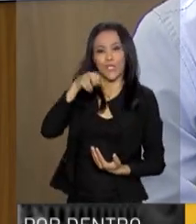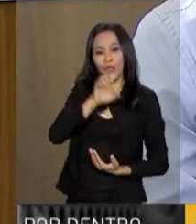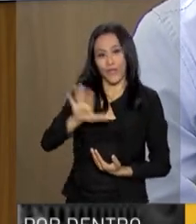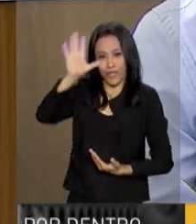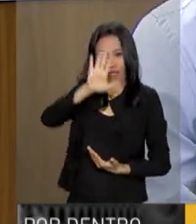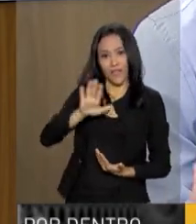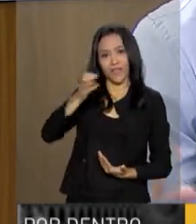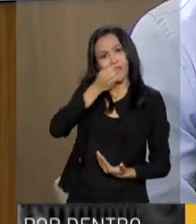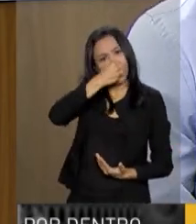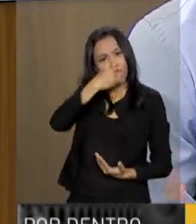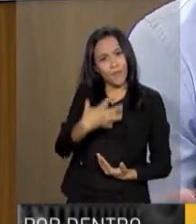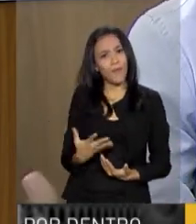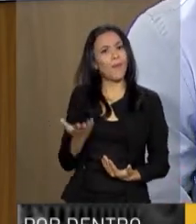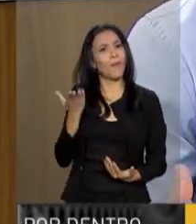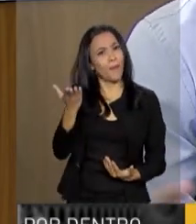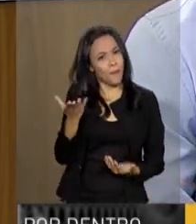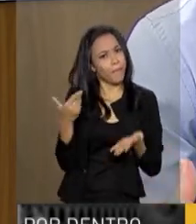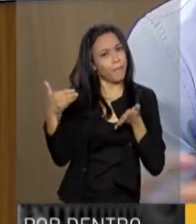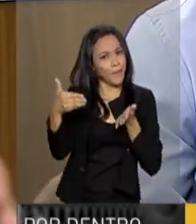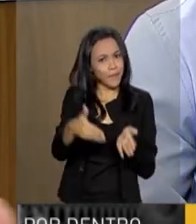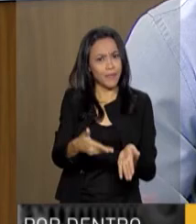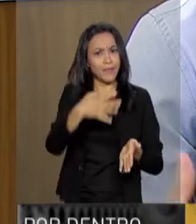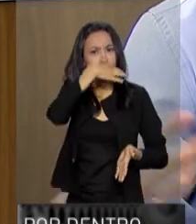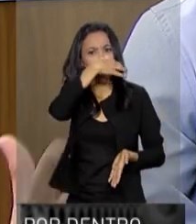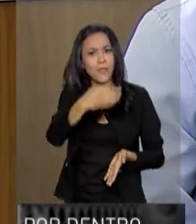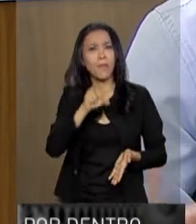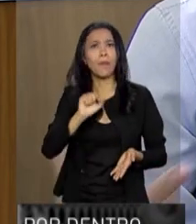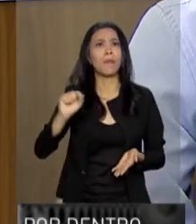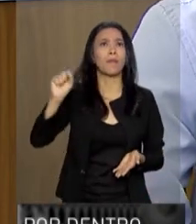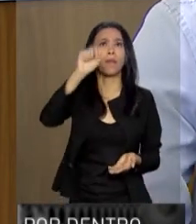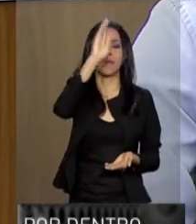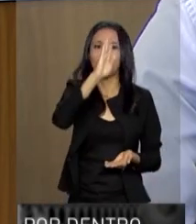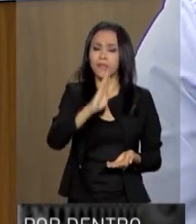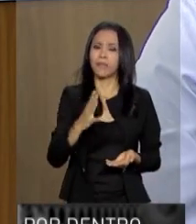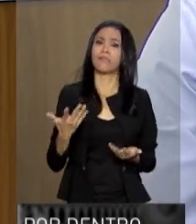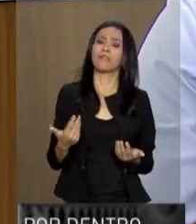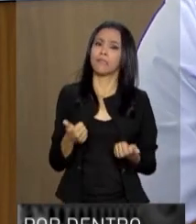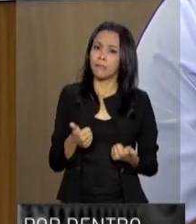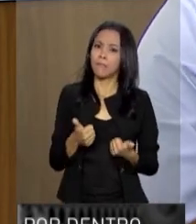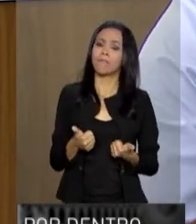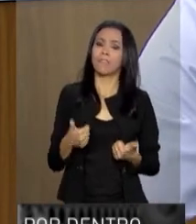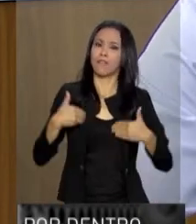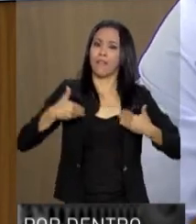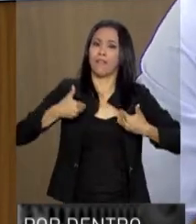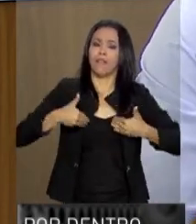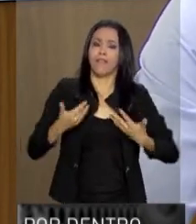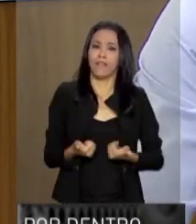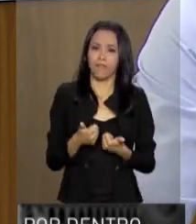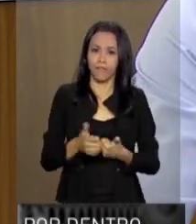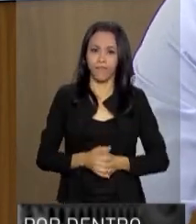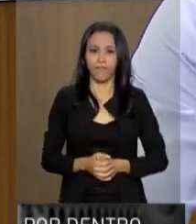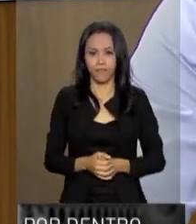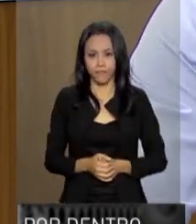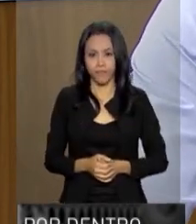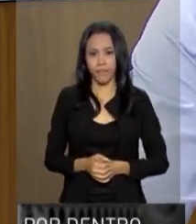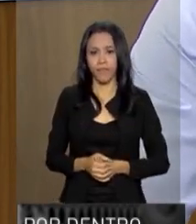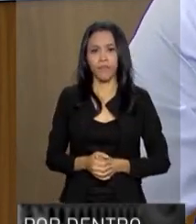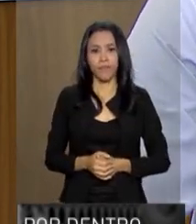que bom né carro dessa participação de todo o país essa interatividade isso nos alegra muito é